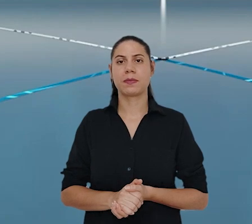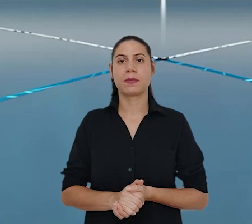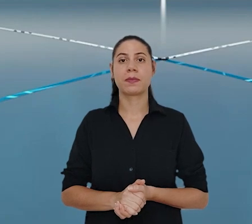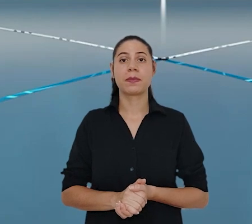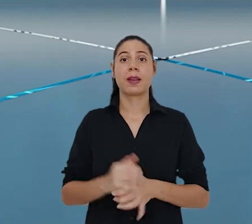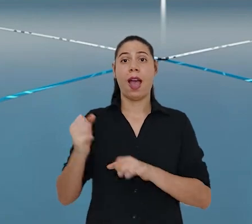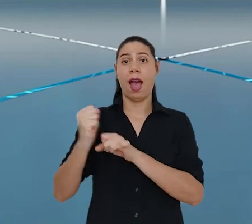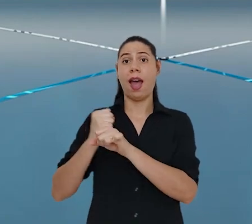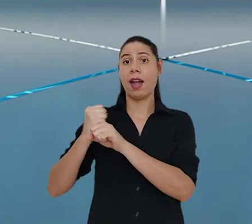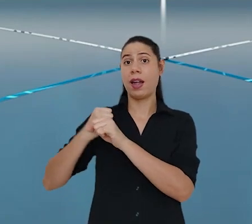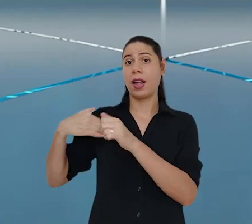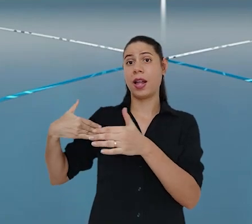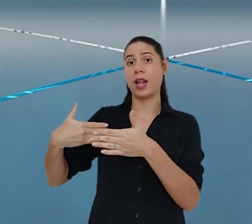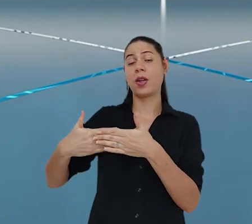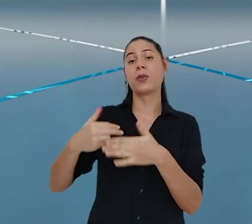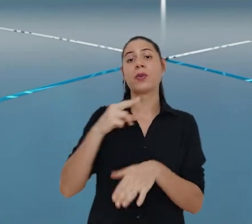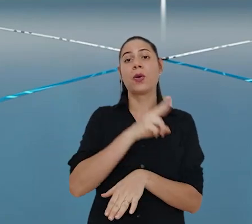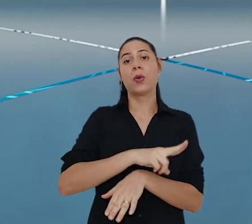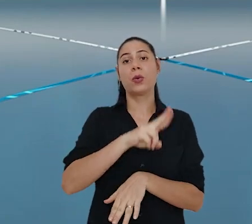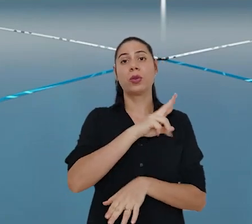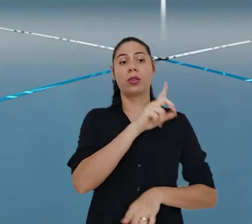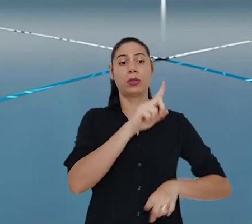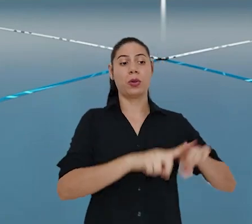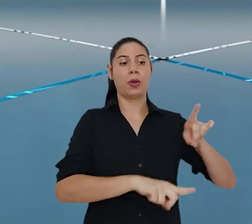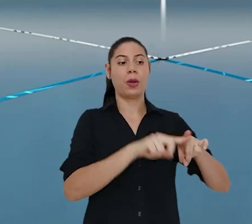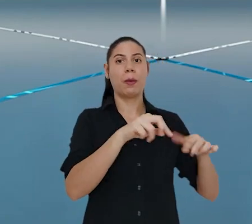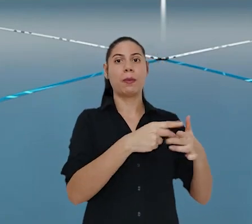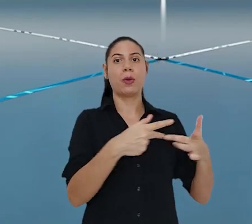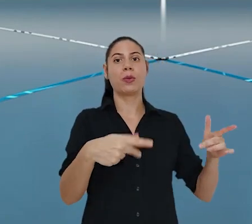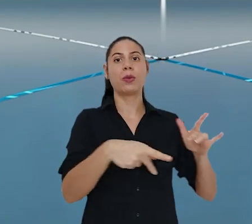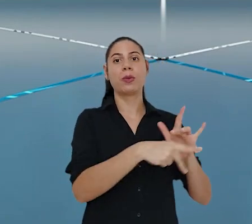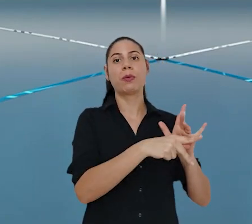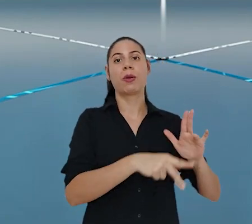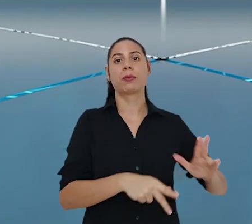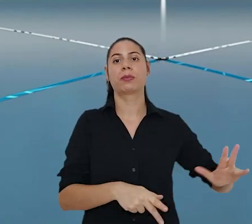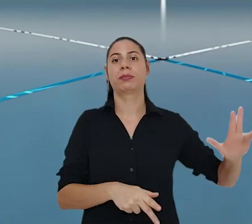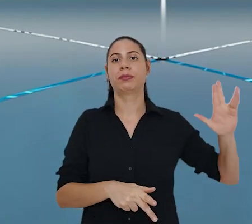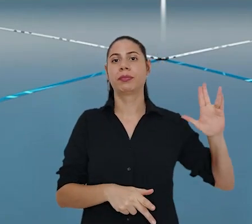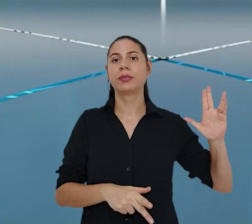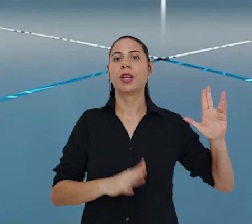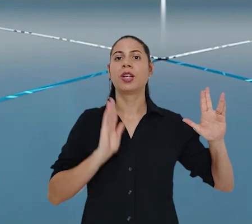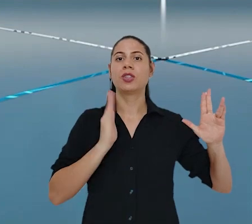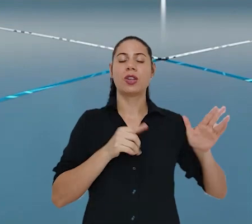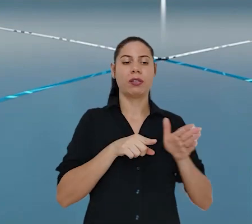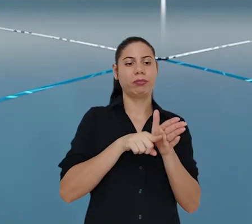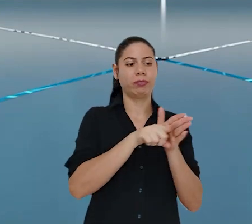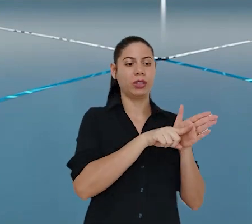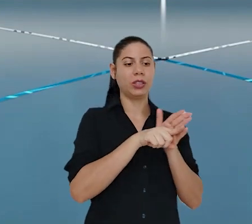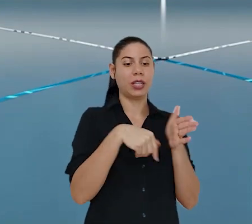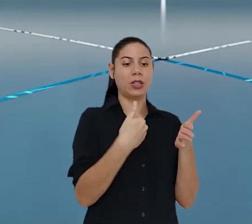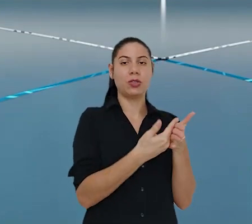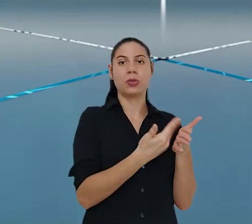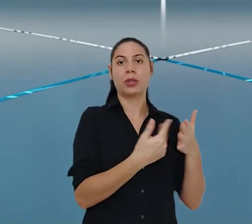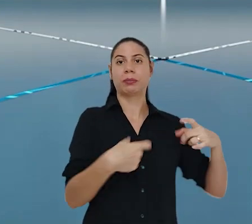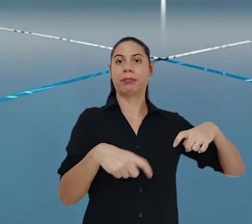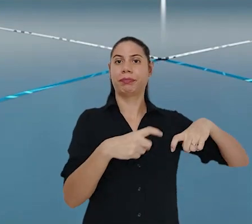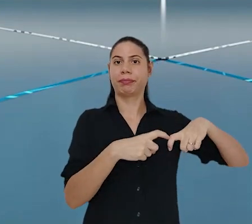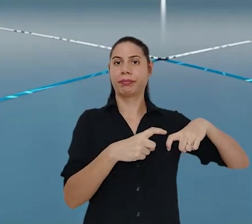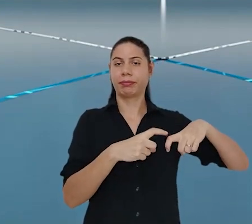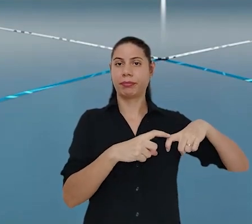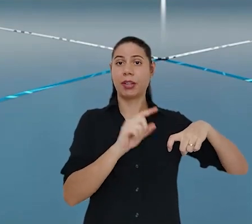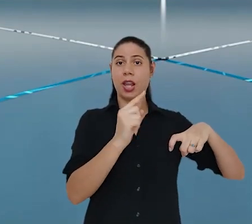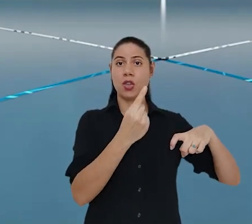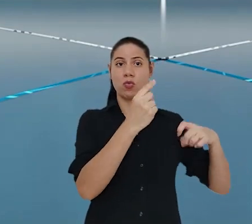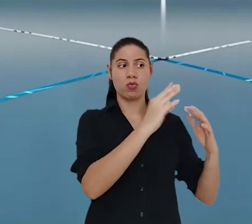Há muitos anos, o uso de produtos derivados da cannabis sativa é estudado para fins medicinais. E uma das